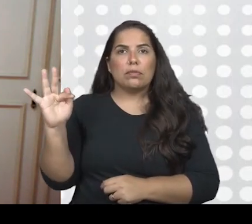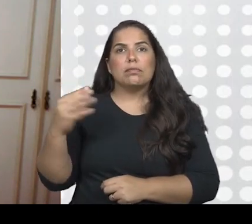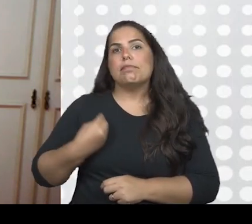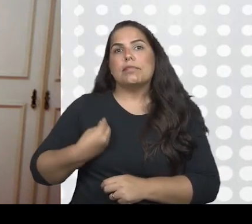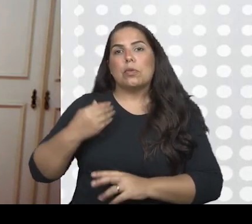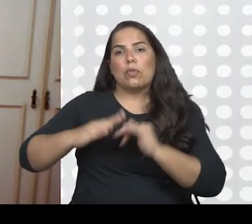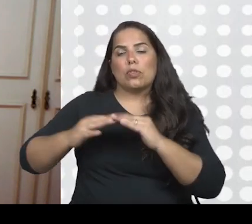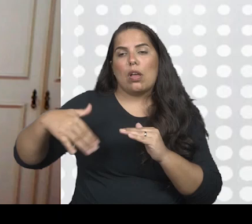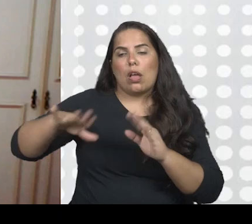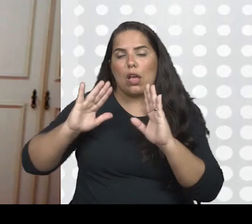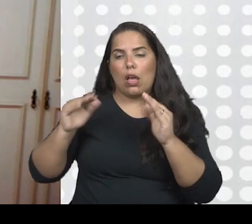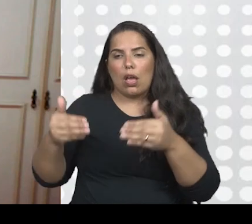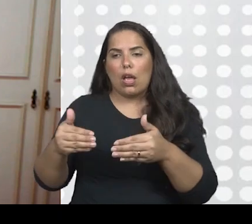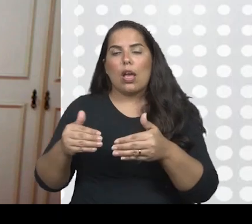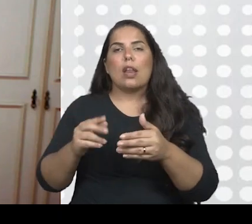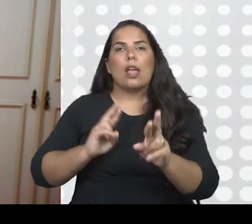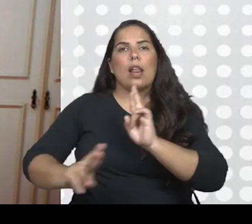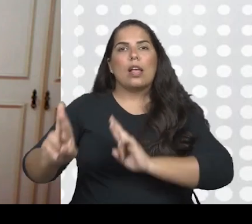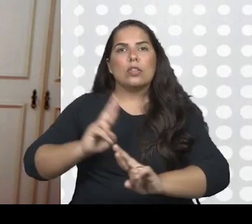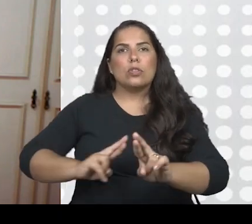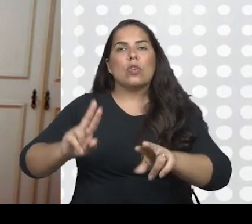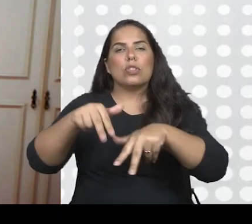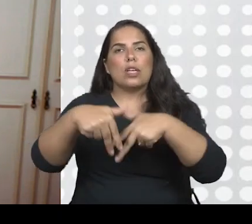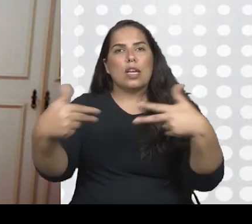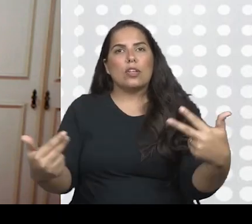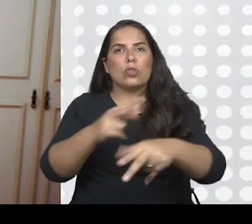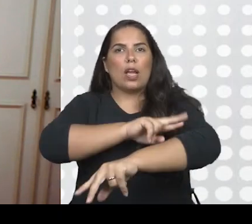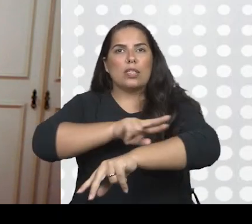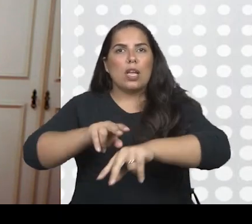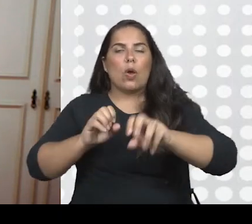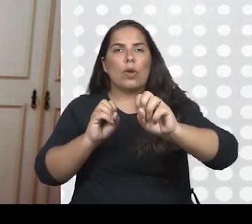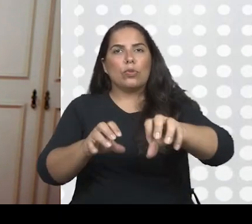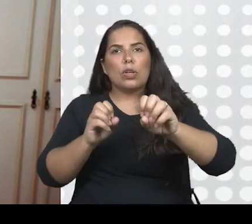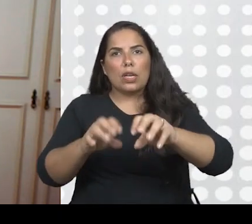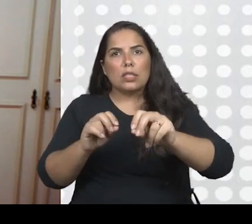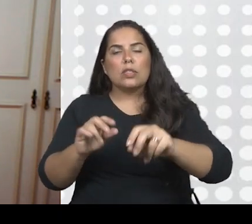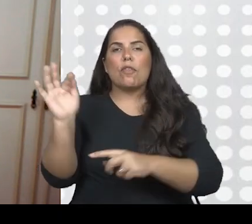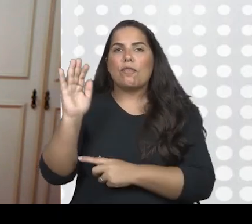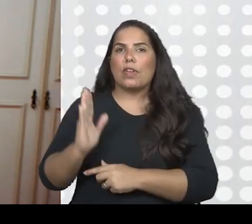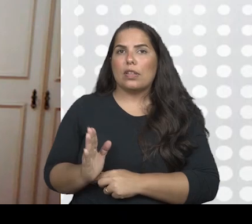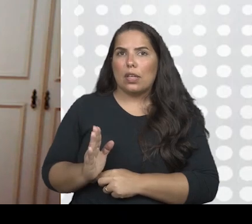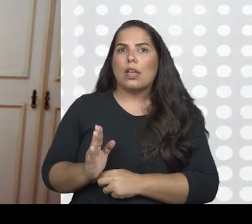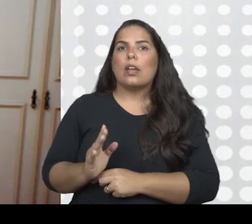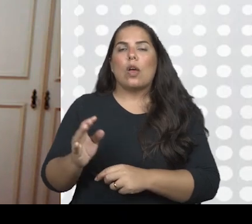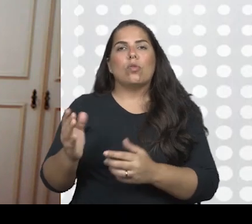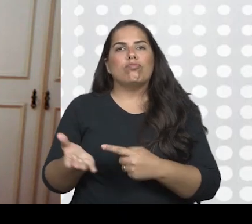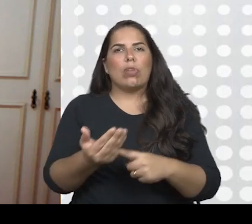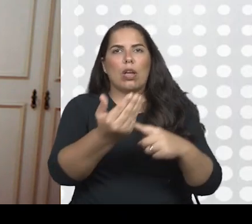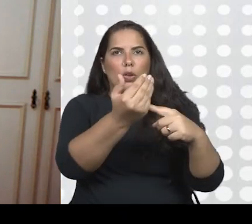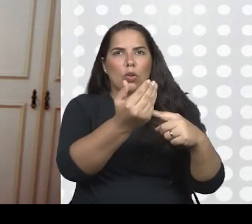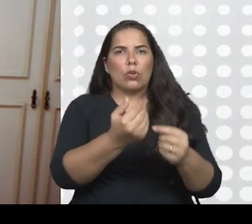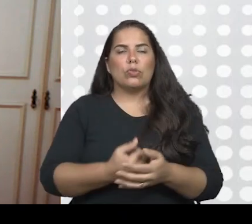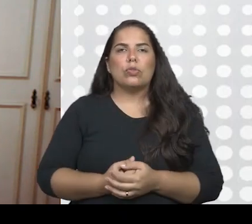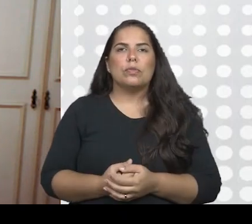possui especialização em Relações Étnico-Raciais e Educação pelo Centro Federal de Educação